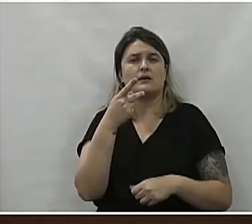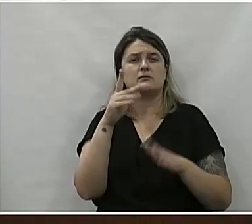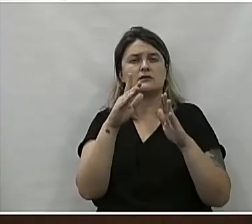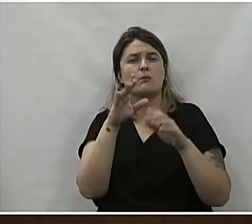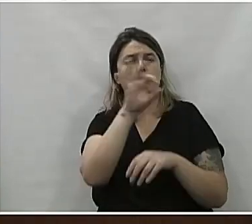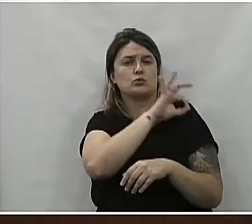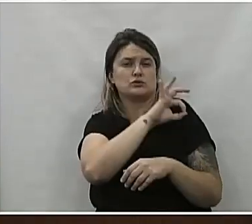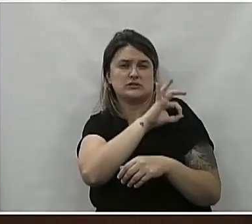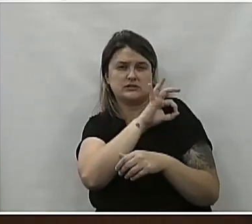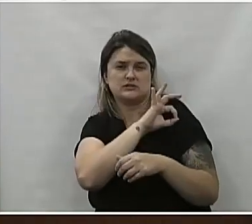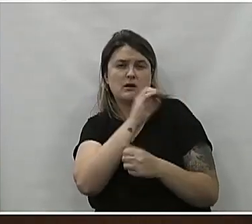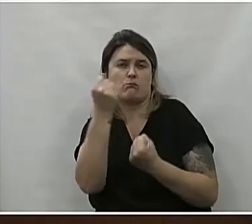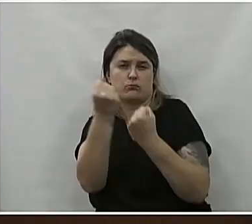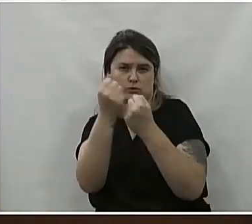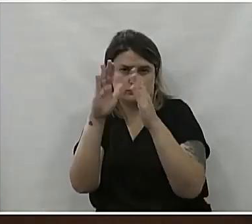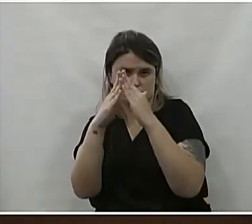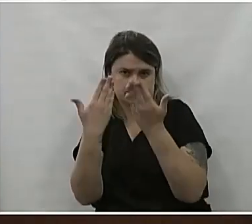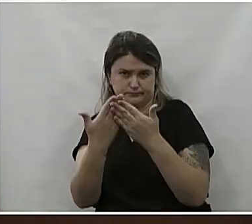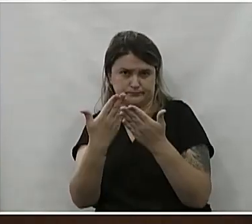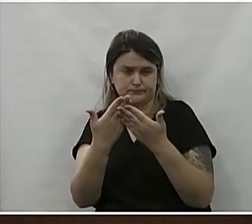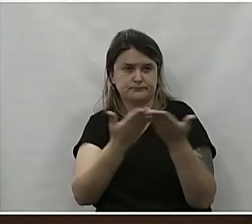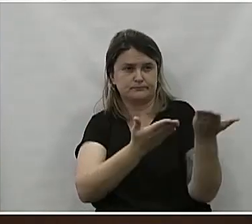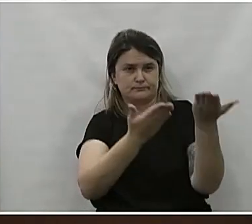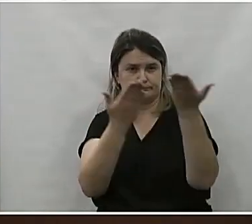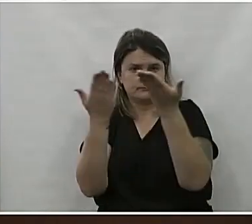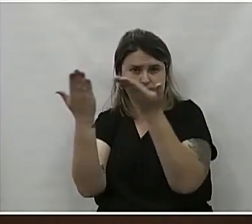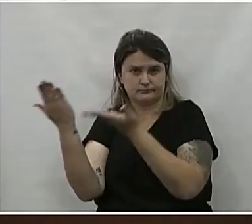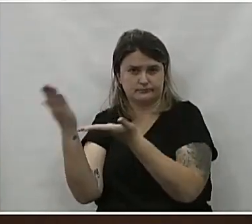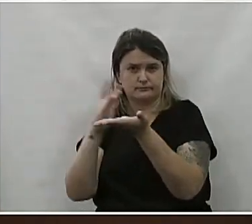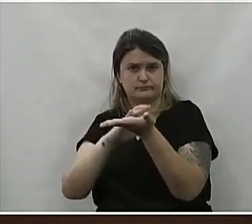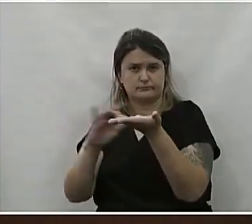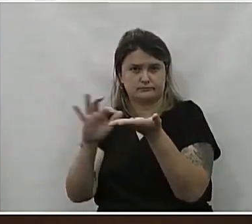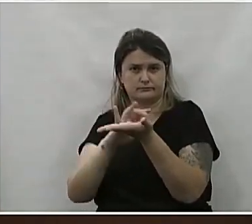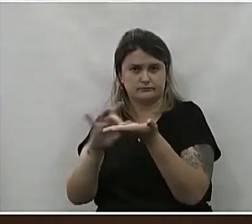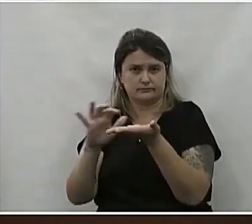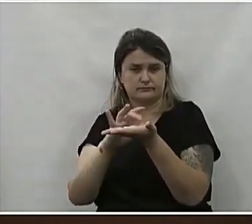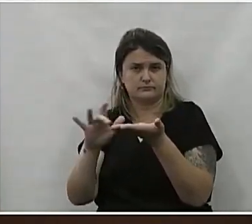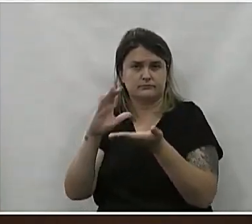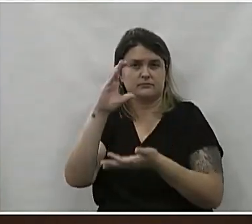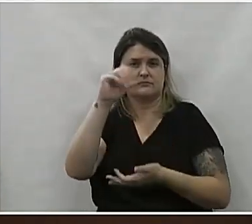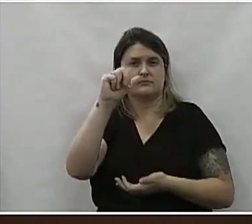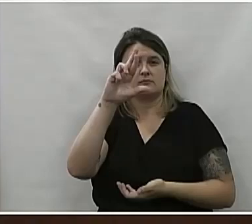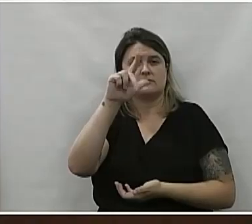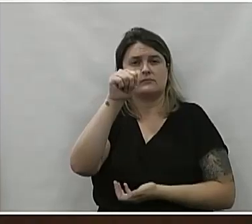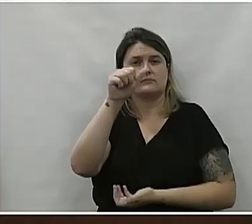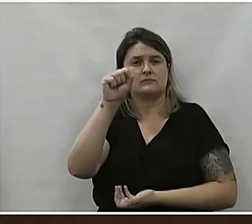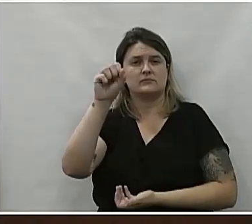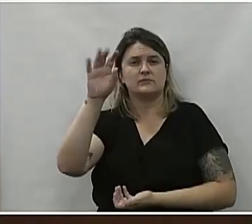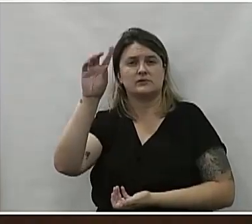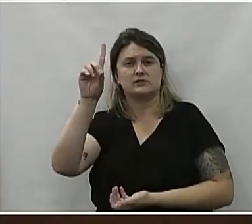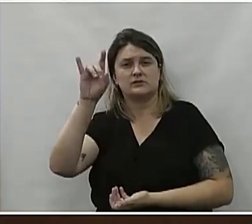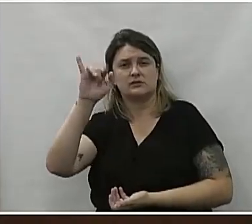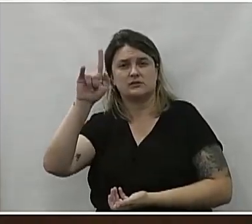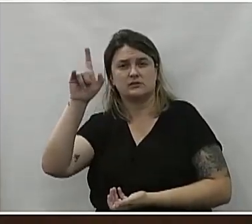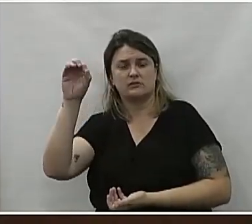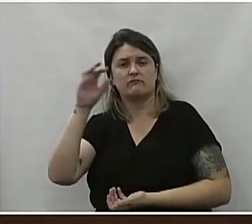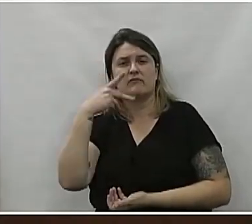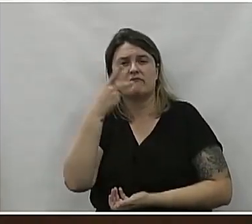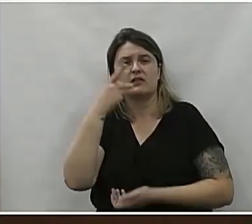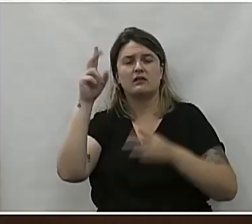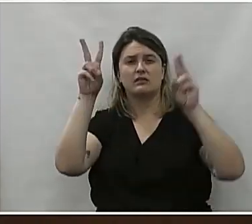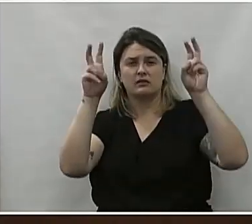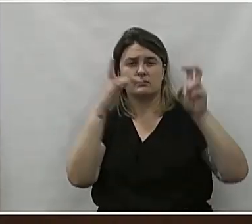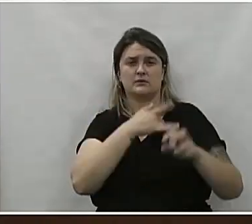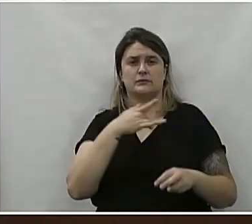escolar Concedo a palavra Ao secretário municipal Carlos Diego Trem Para falar sobre saúde